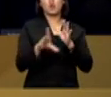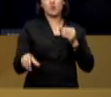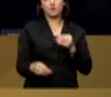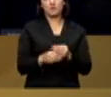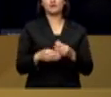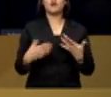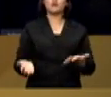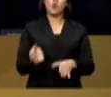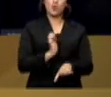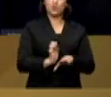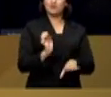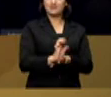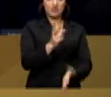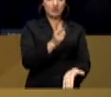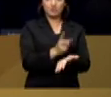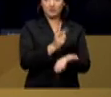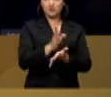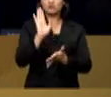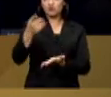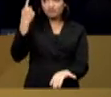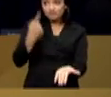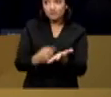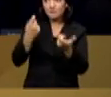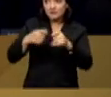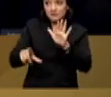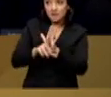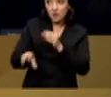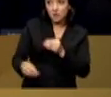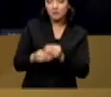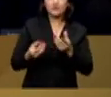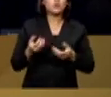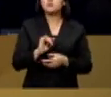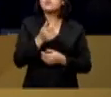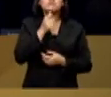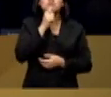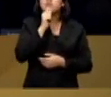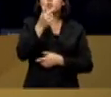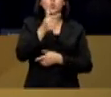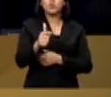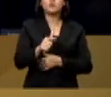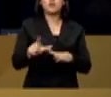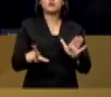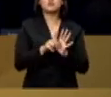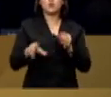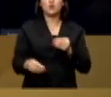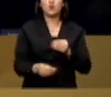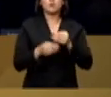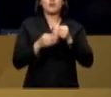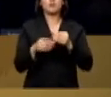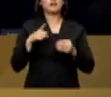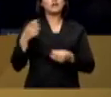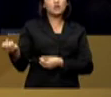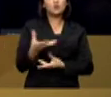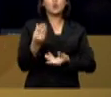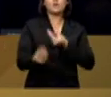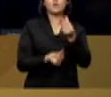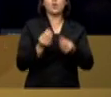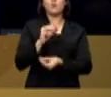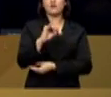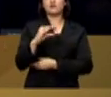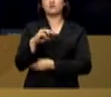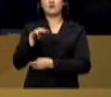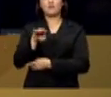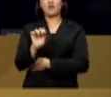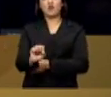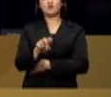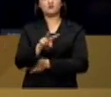a necessidade de lei complementar. Assim, enquanto não editada a necessária lei complementar, que discipline o novo perfil do ICMS incidente nas